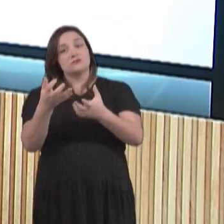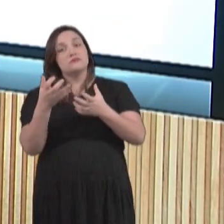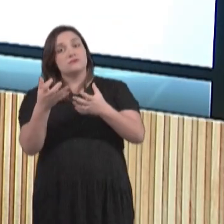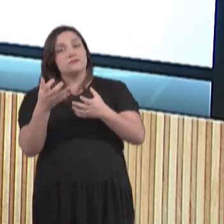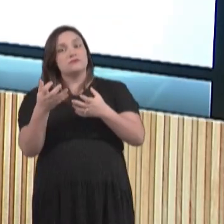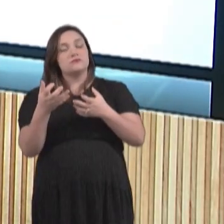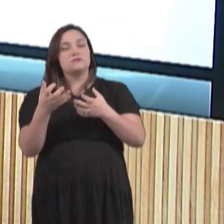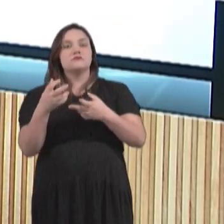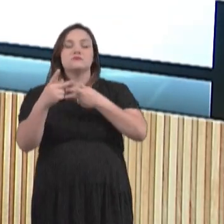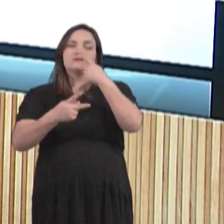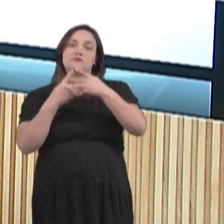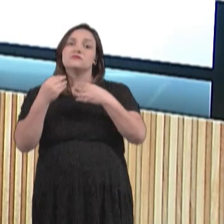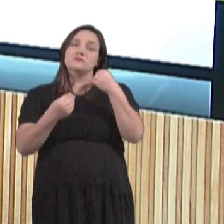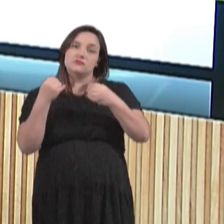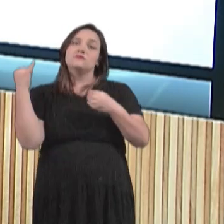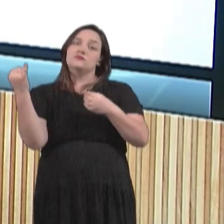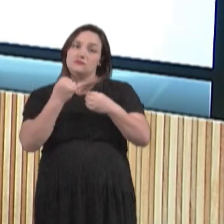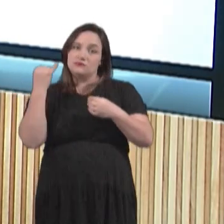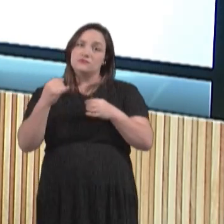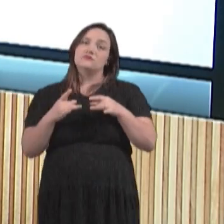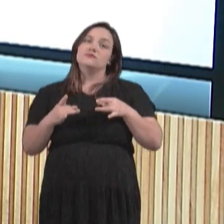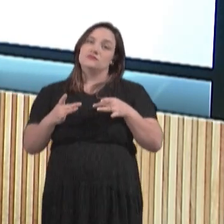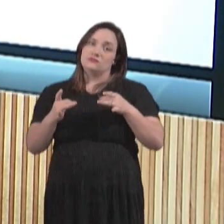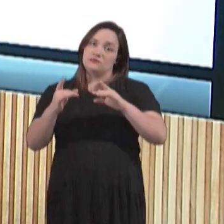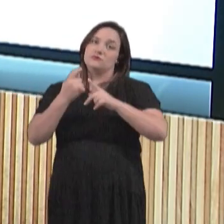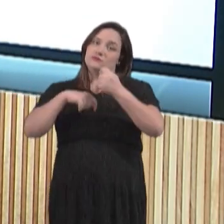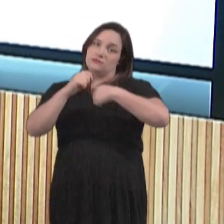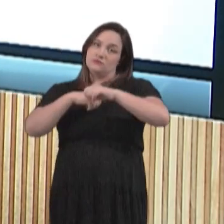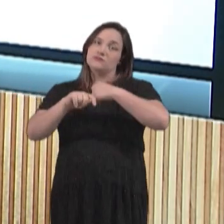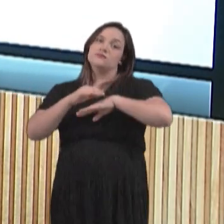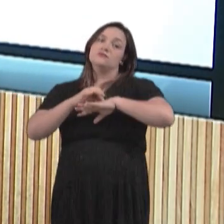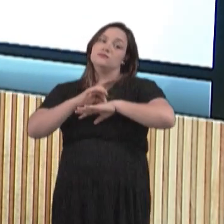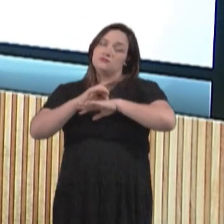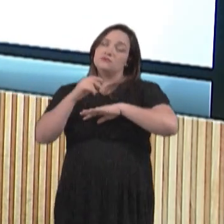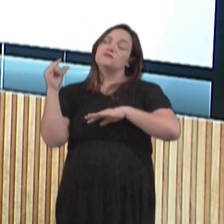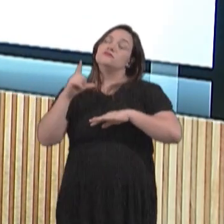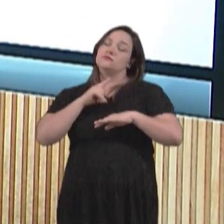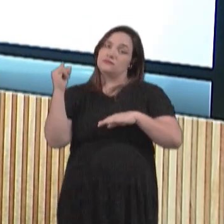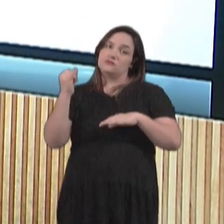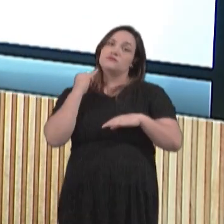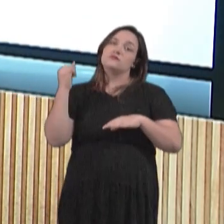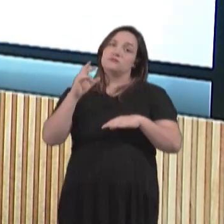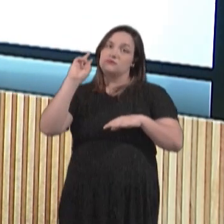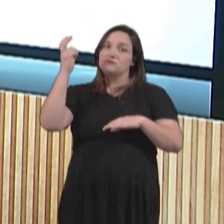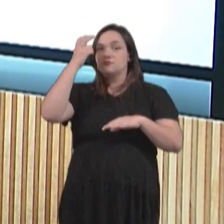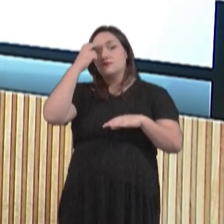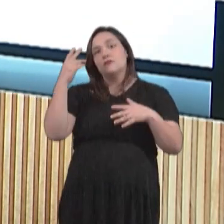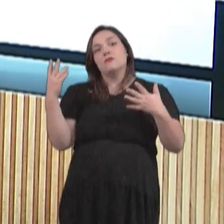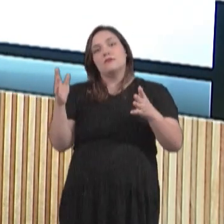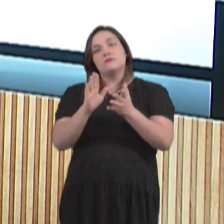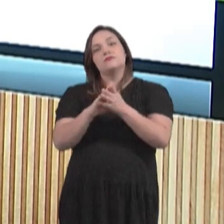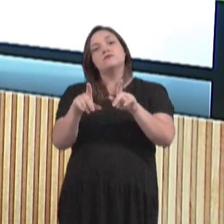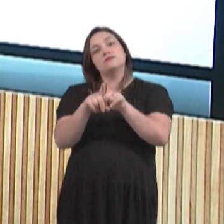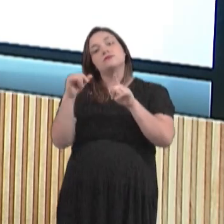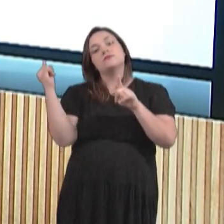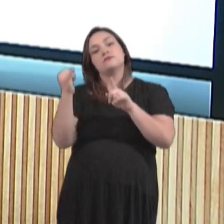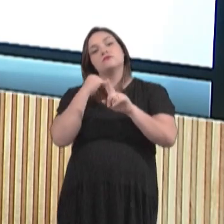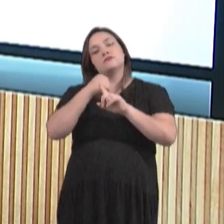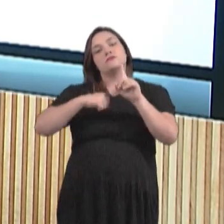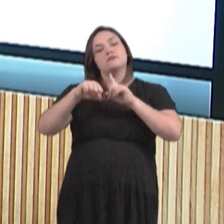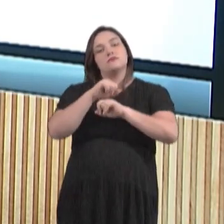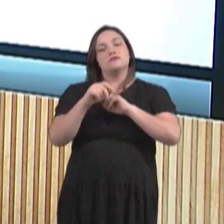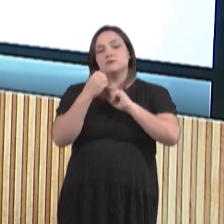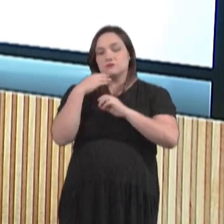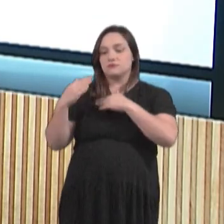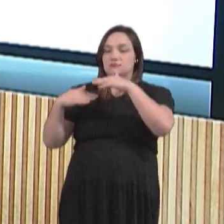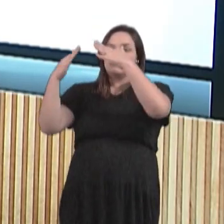a importância dessa cadeia produtiva para Mato Grosso do Sul, que também tem uma importância cultural e importância social para o